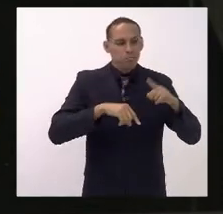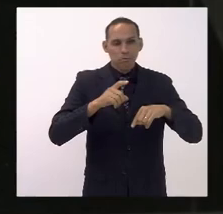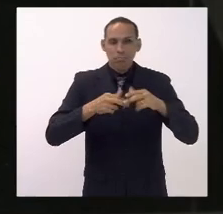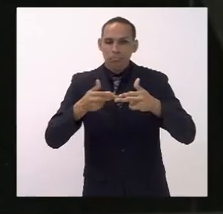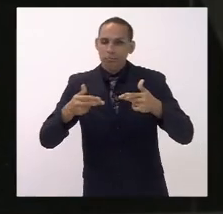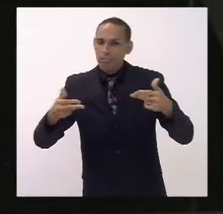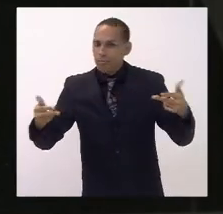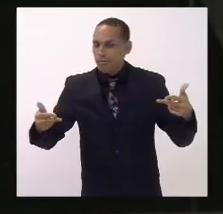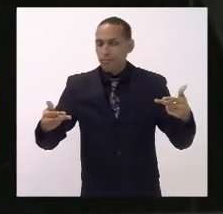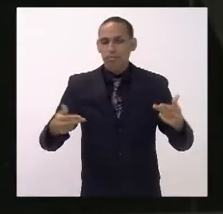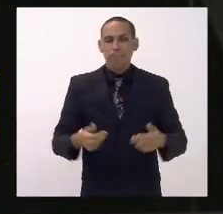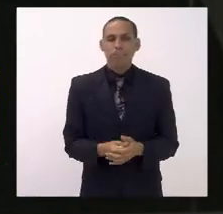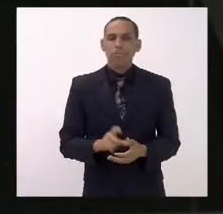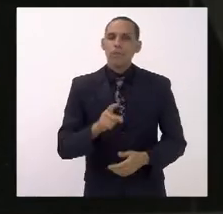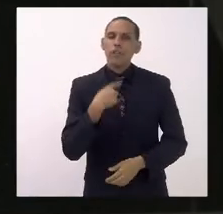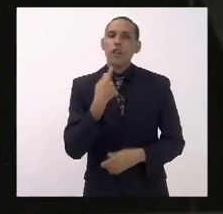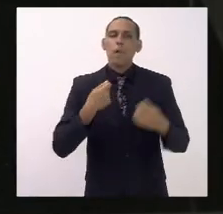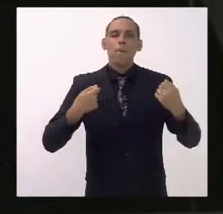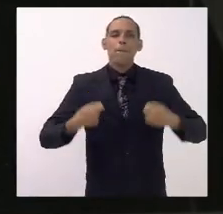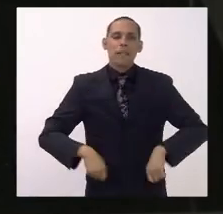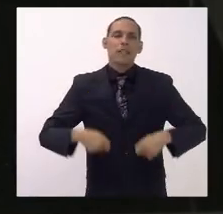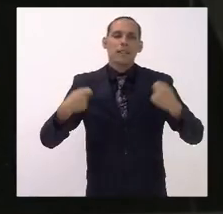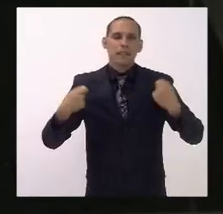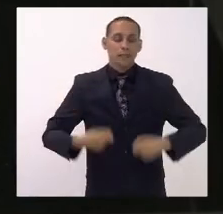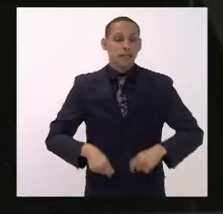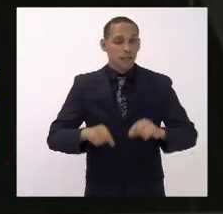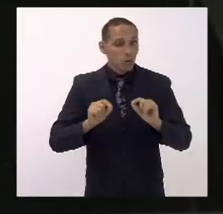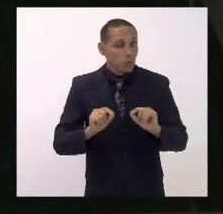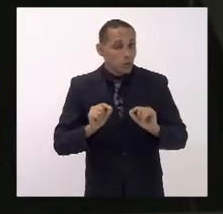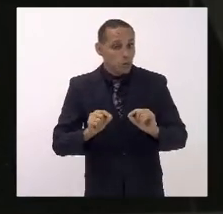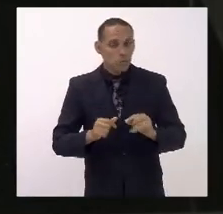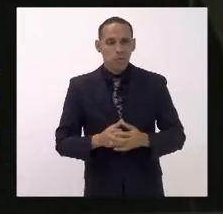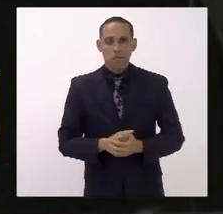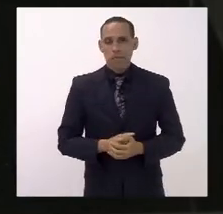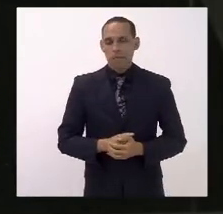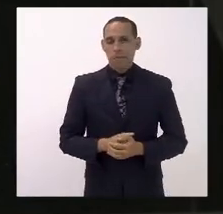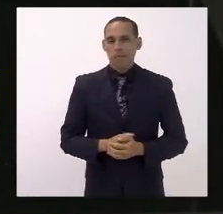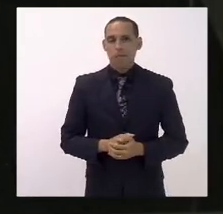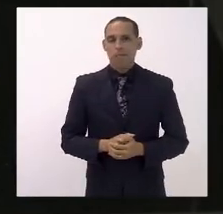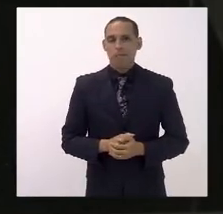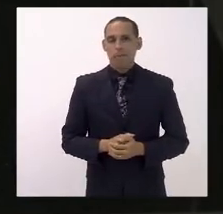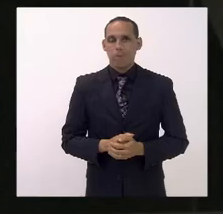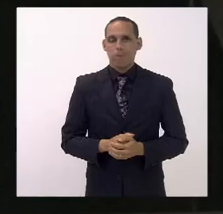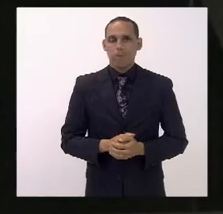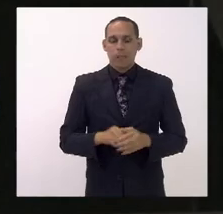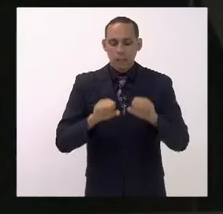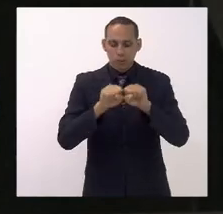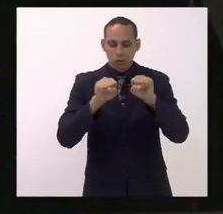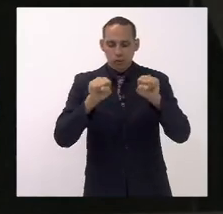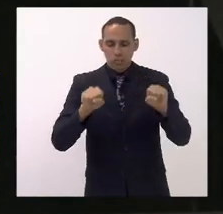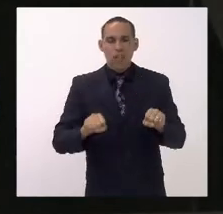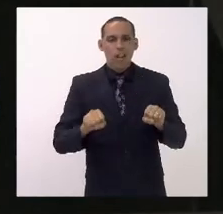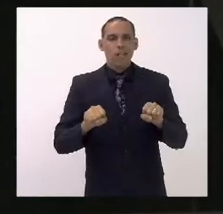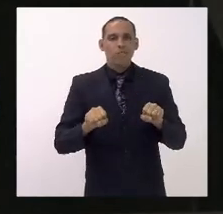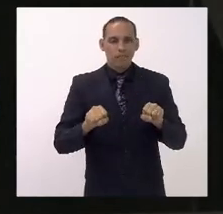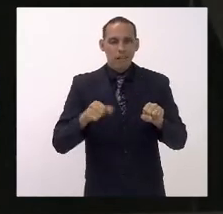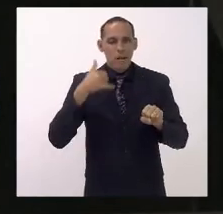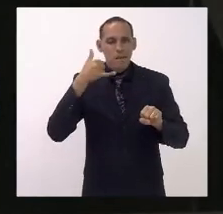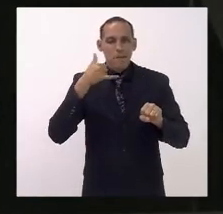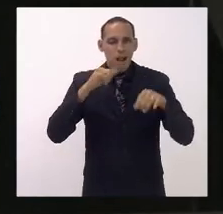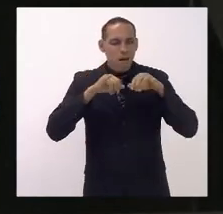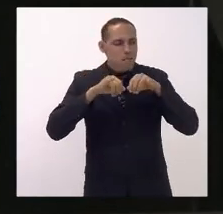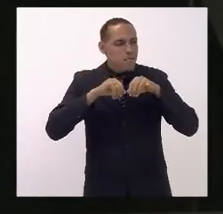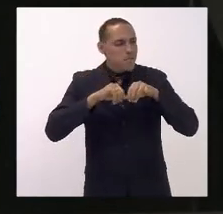E nós necessitamos, não é, de que esse sistema de difusão celular